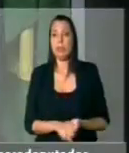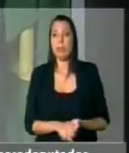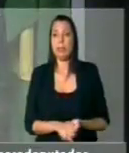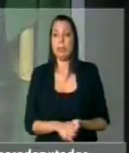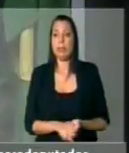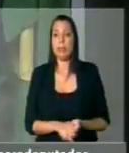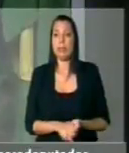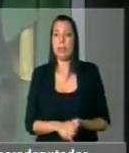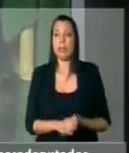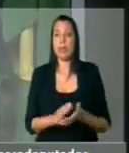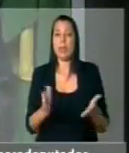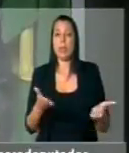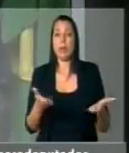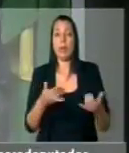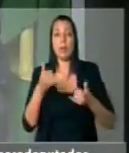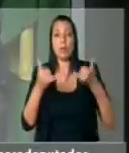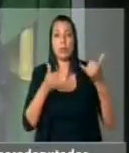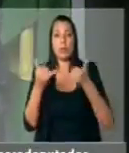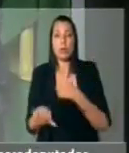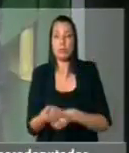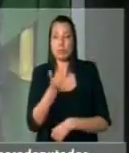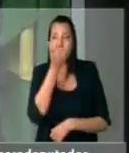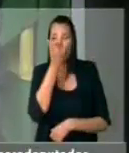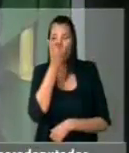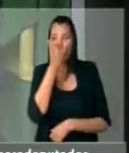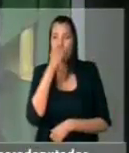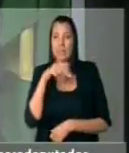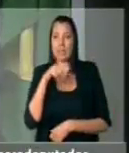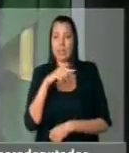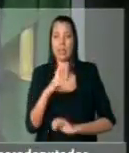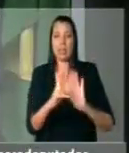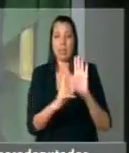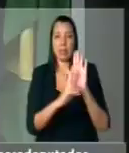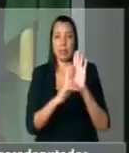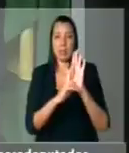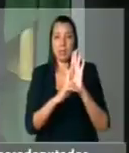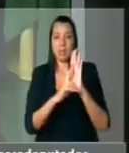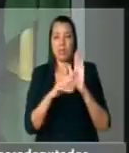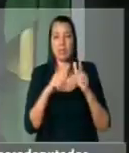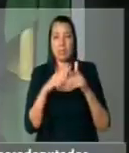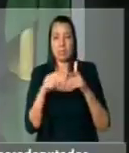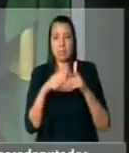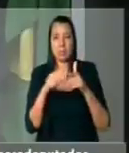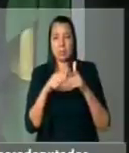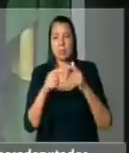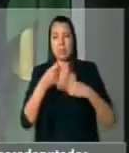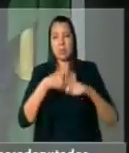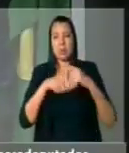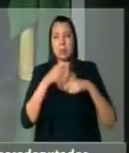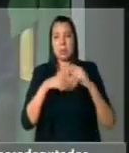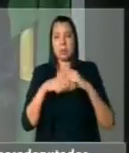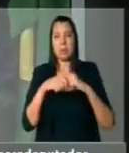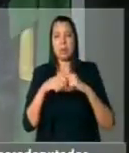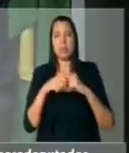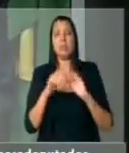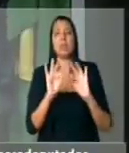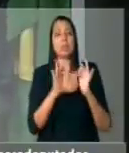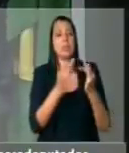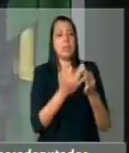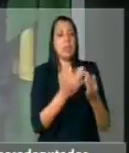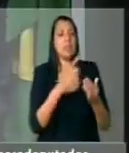Reitero, cassinos e jogos de azar representam uma ameaça à economia familiar. Abrem